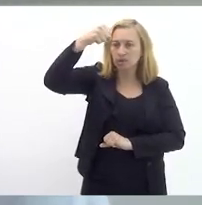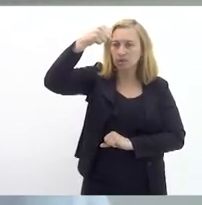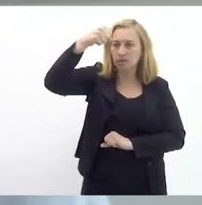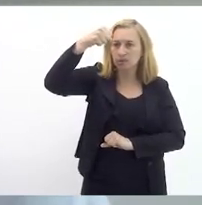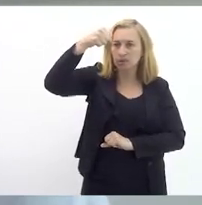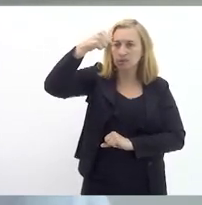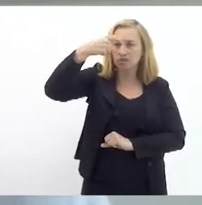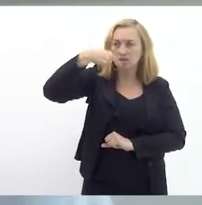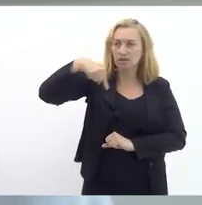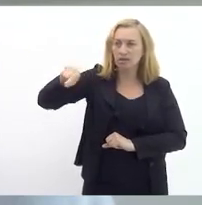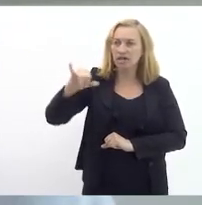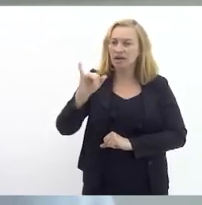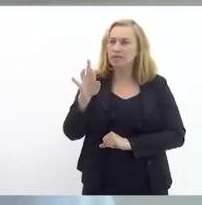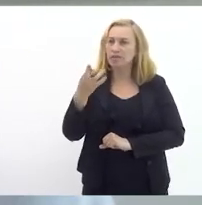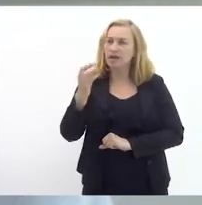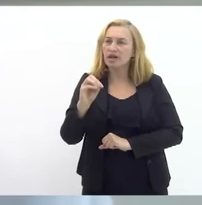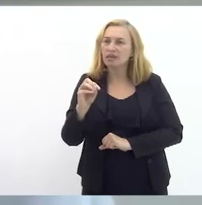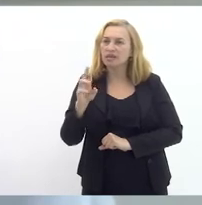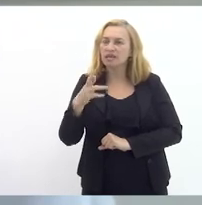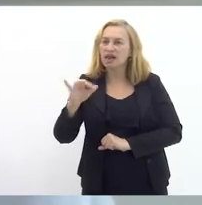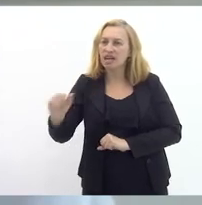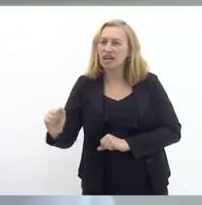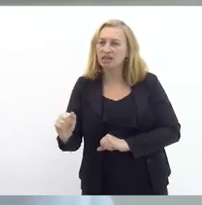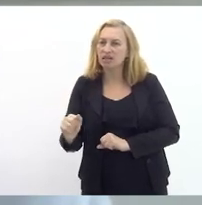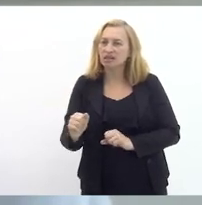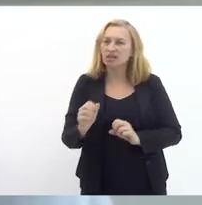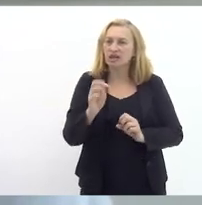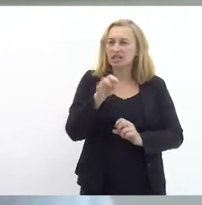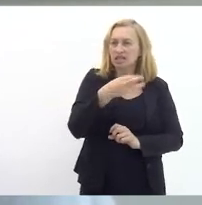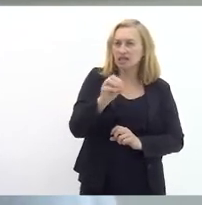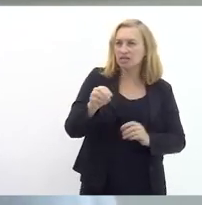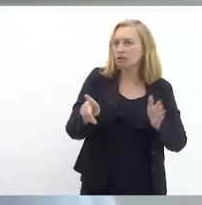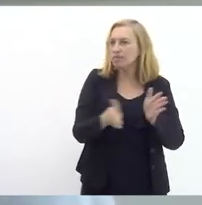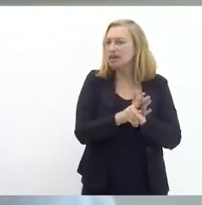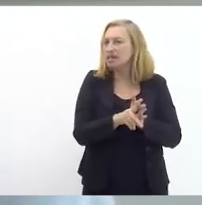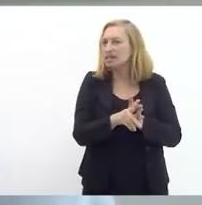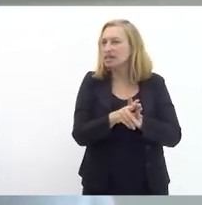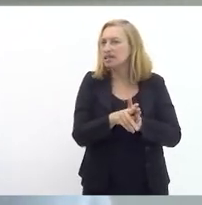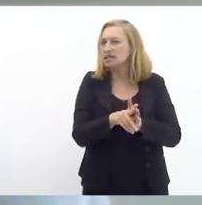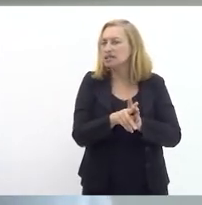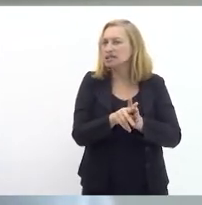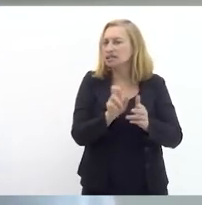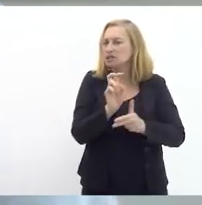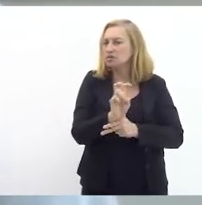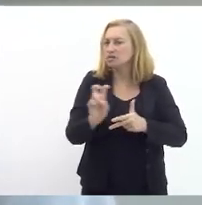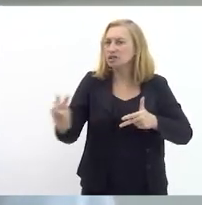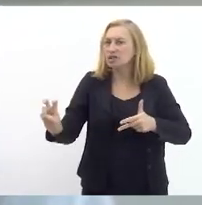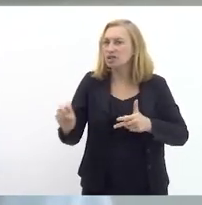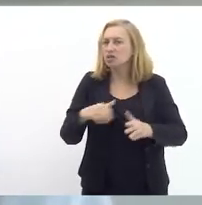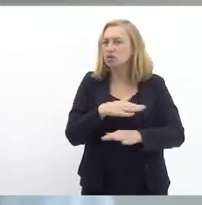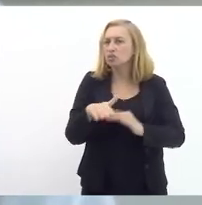Império Serrano? A estação que pertence à Supervia está toda apagada.